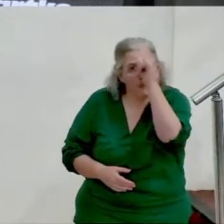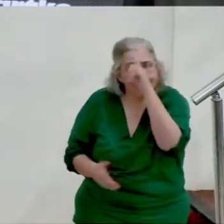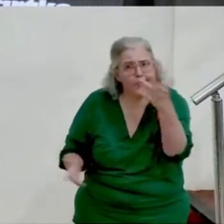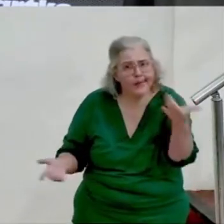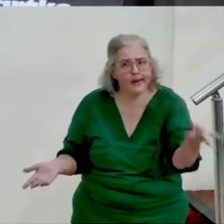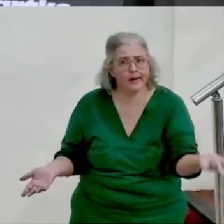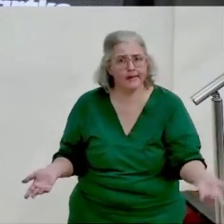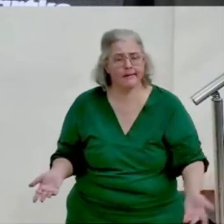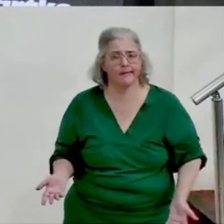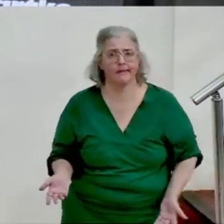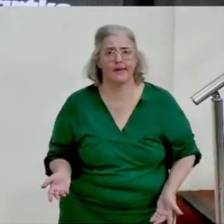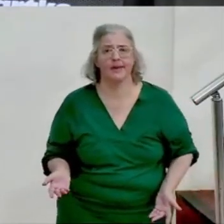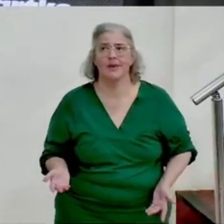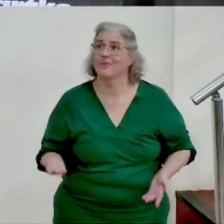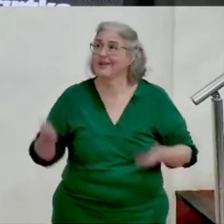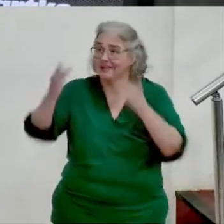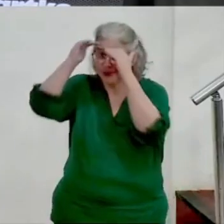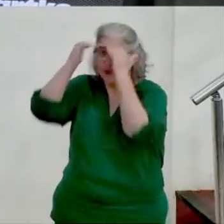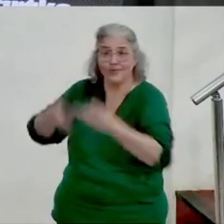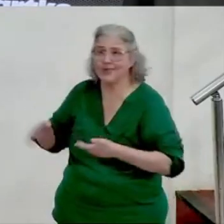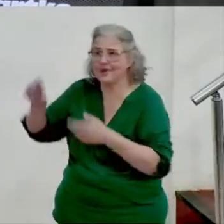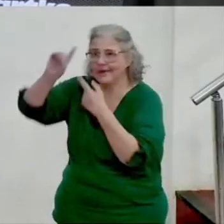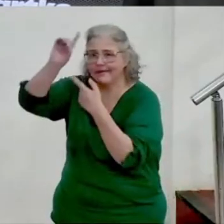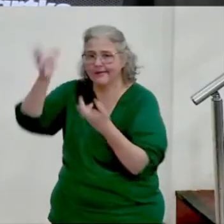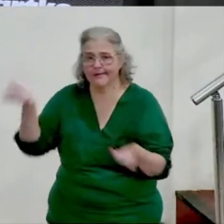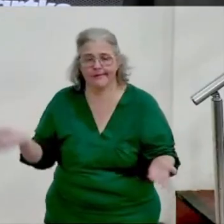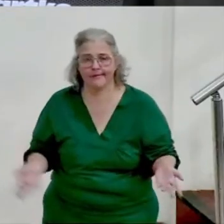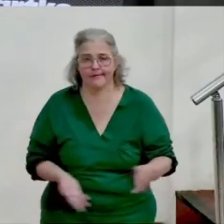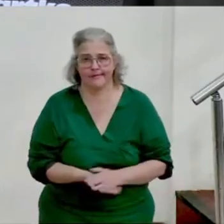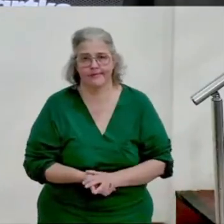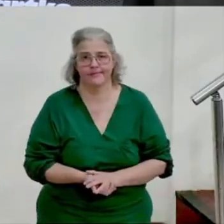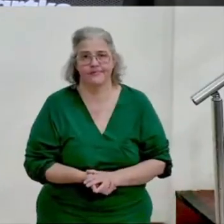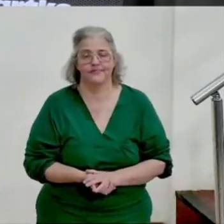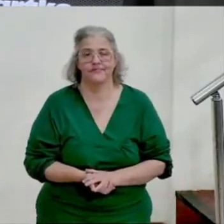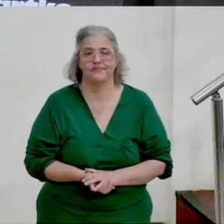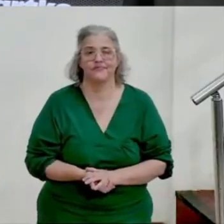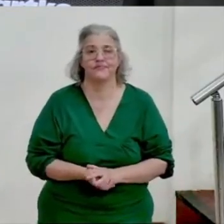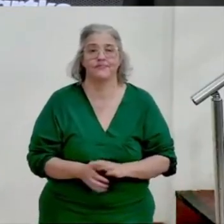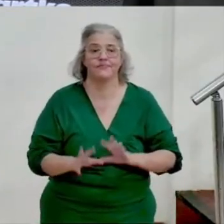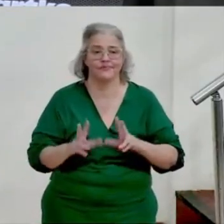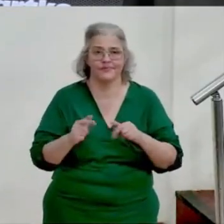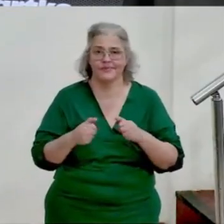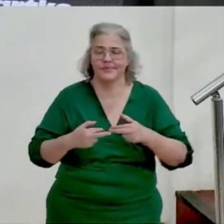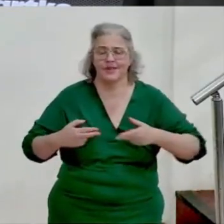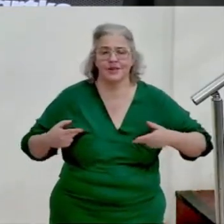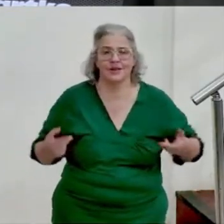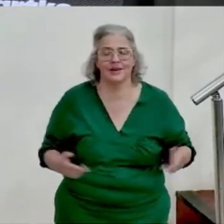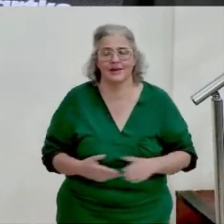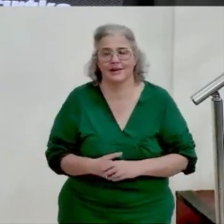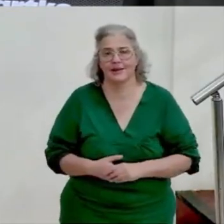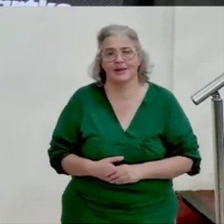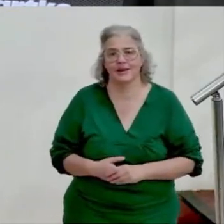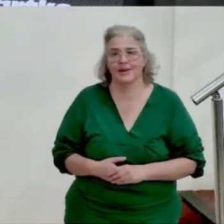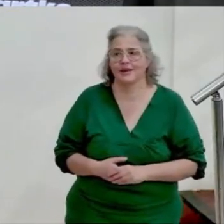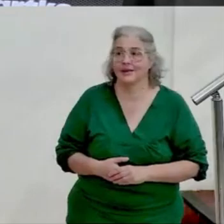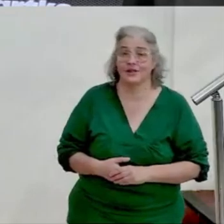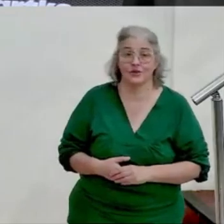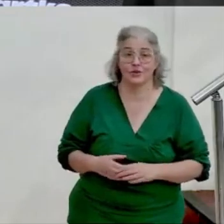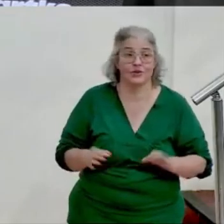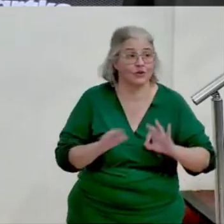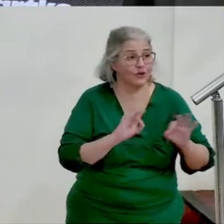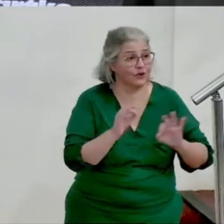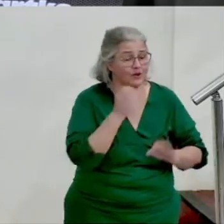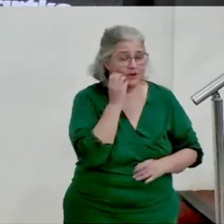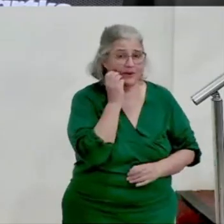ao Senhor e traz vergonha para o Evangelho. Todas essas coisas estão documentadas para todo mundo ver